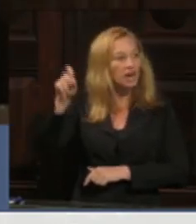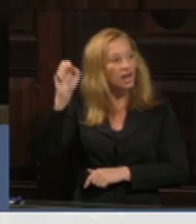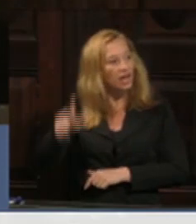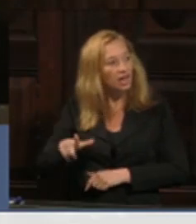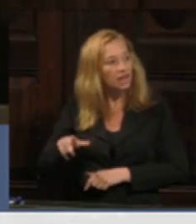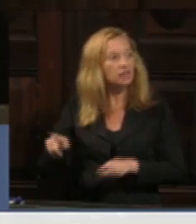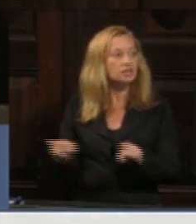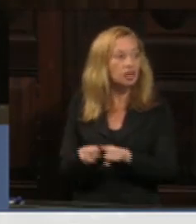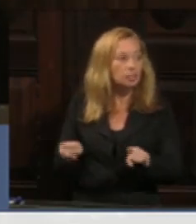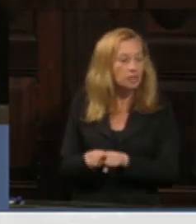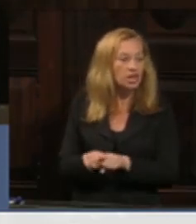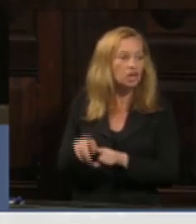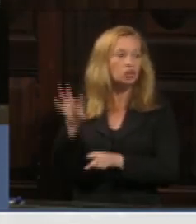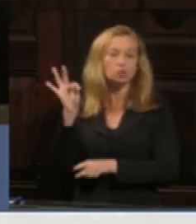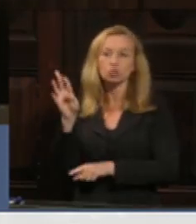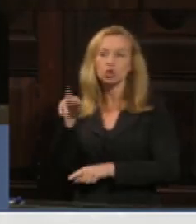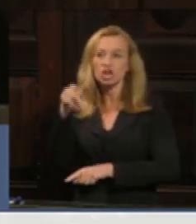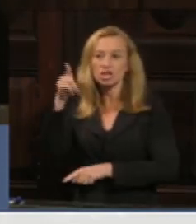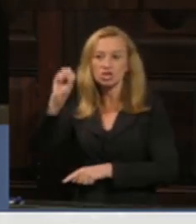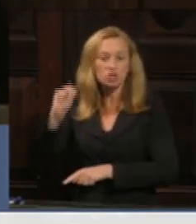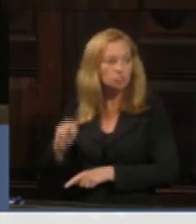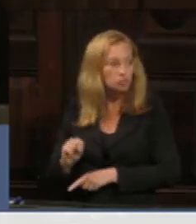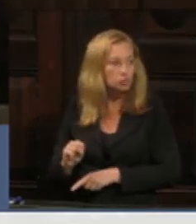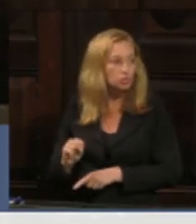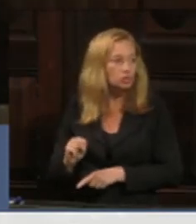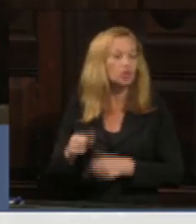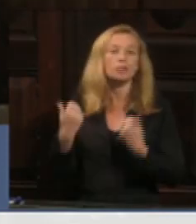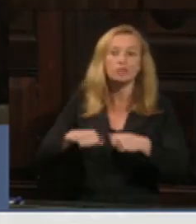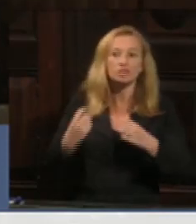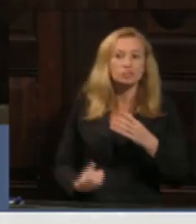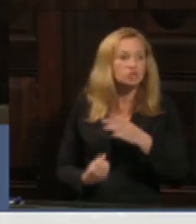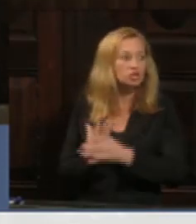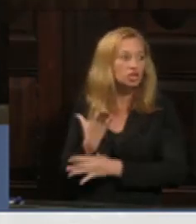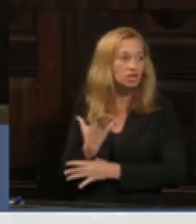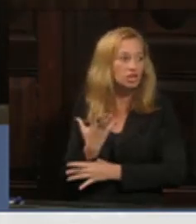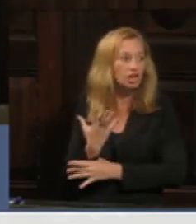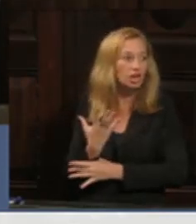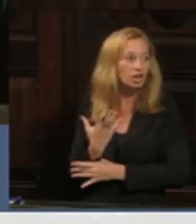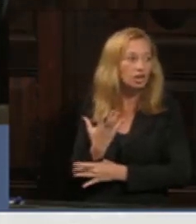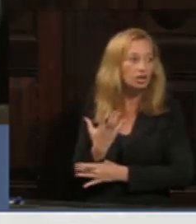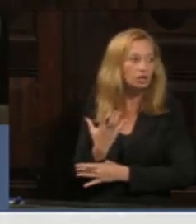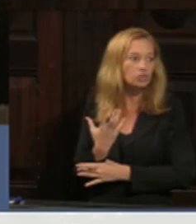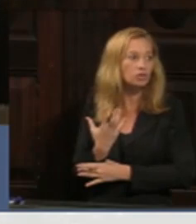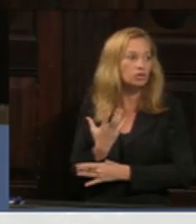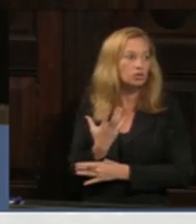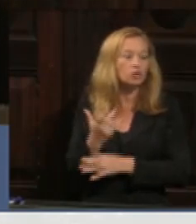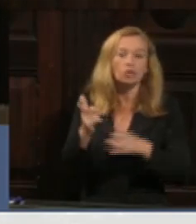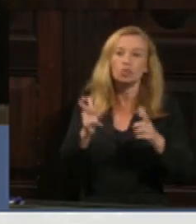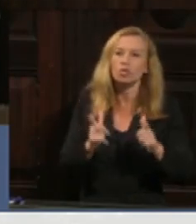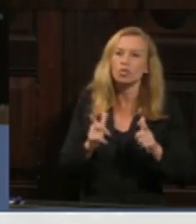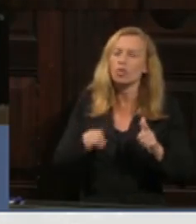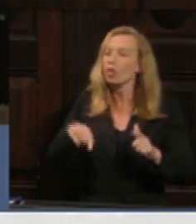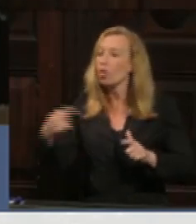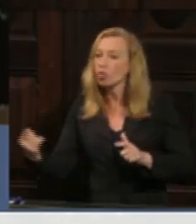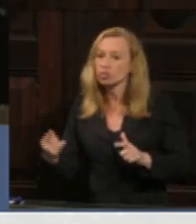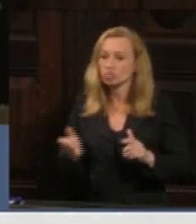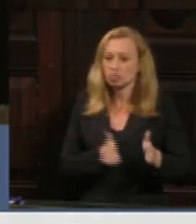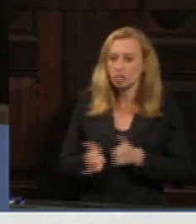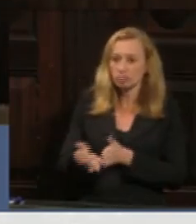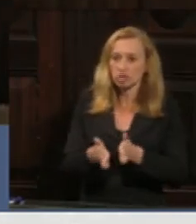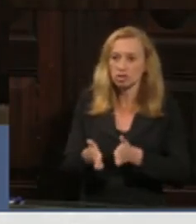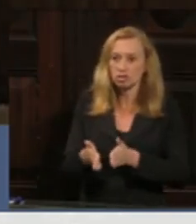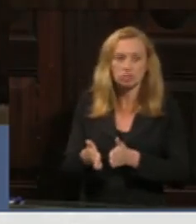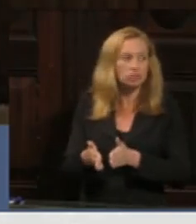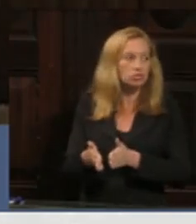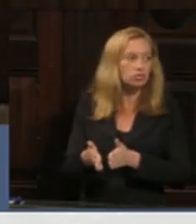questão do turismo. Precisamos criar um outro caminho para o nosso estado. Um